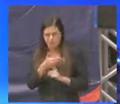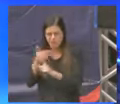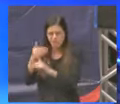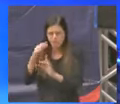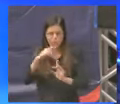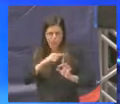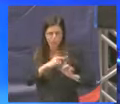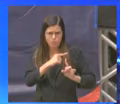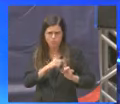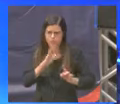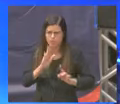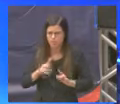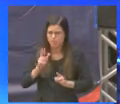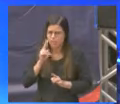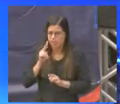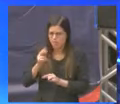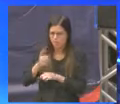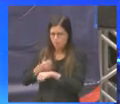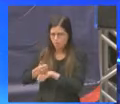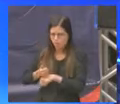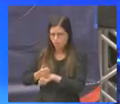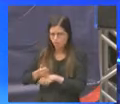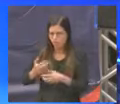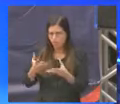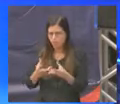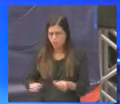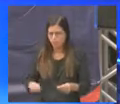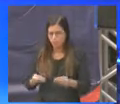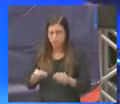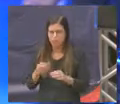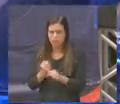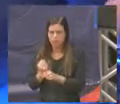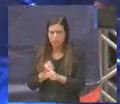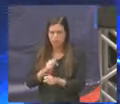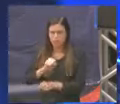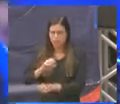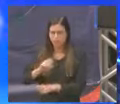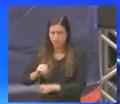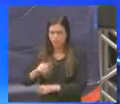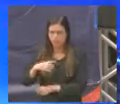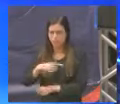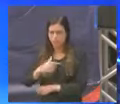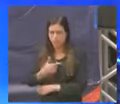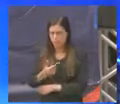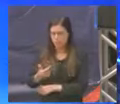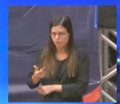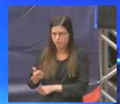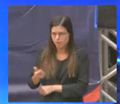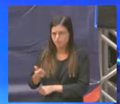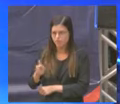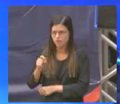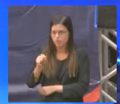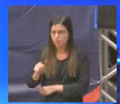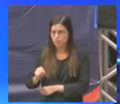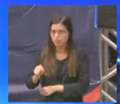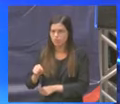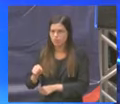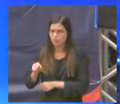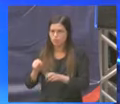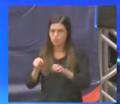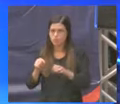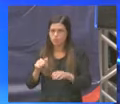profissões desaparecerem. Na década de 80, no SERPRO, nós tínhamos 20 mil empregados. 12 mil eram